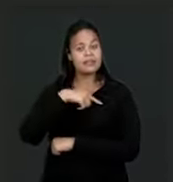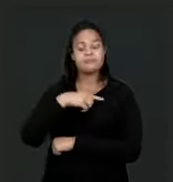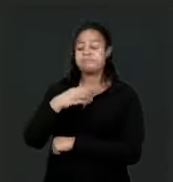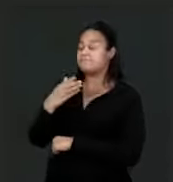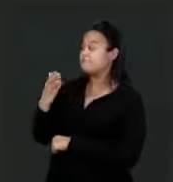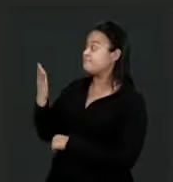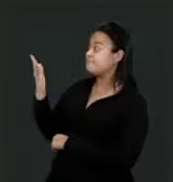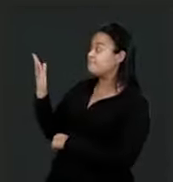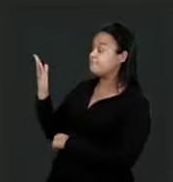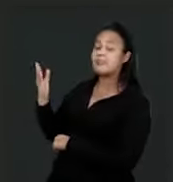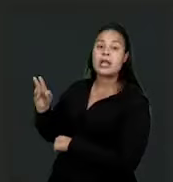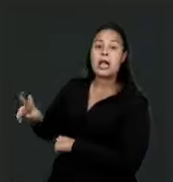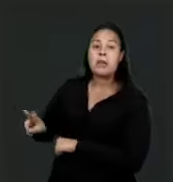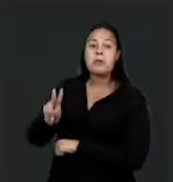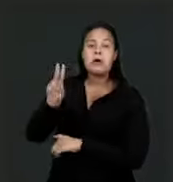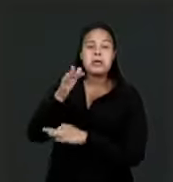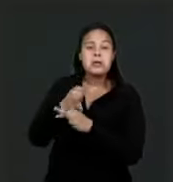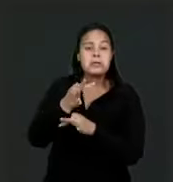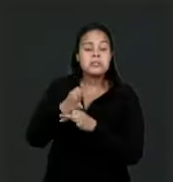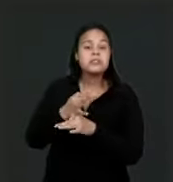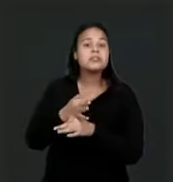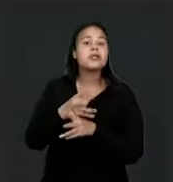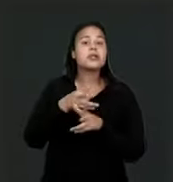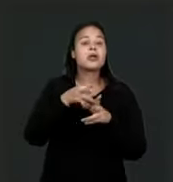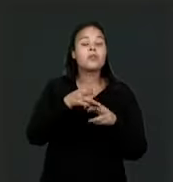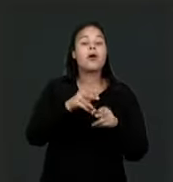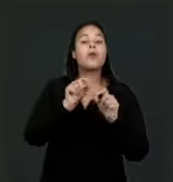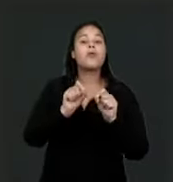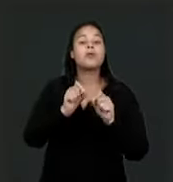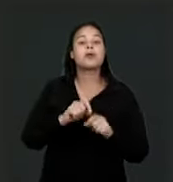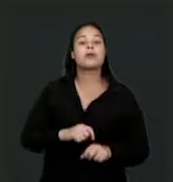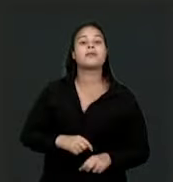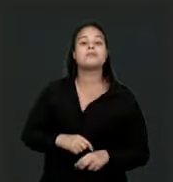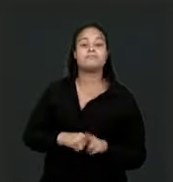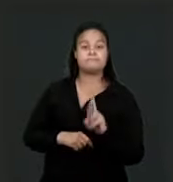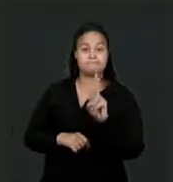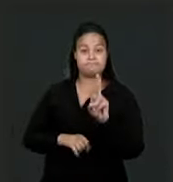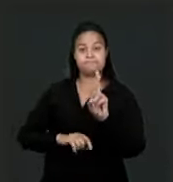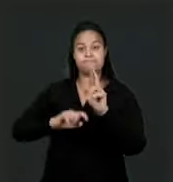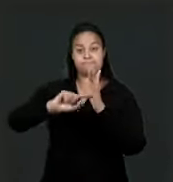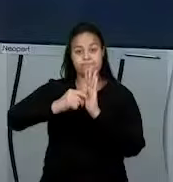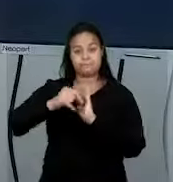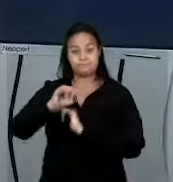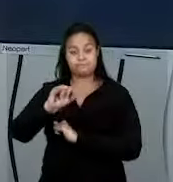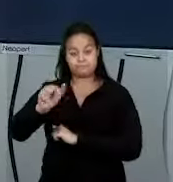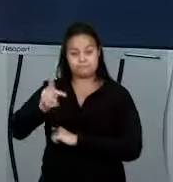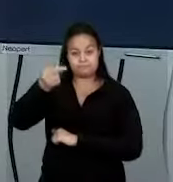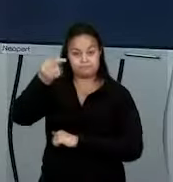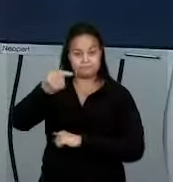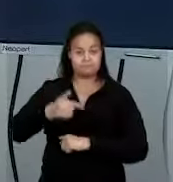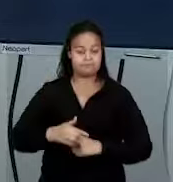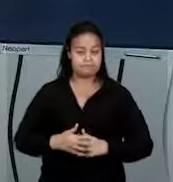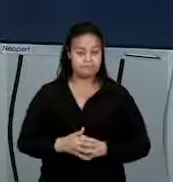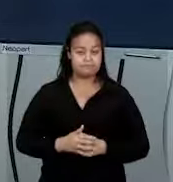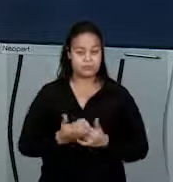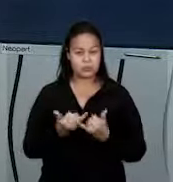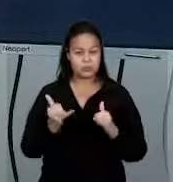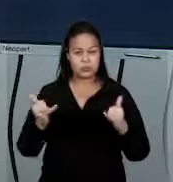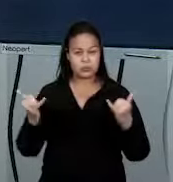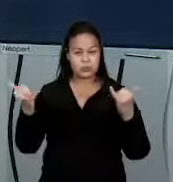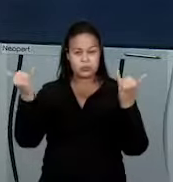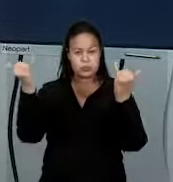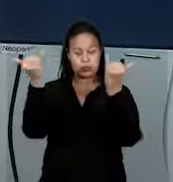que potência vai ser igual a R vezes I ao quadrado, resistência vezes a corrente elétrica ao